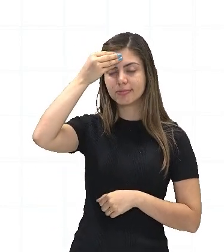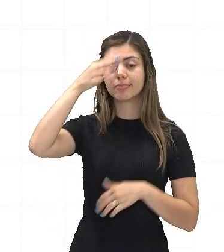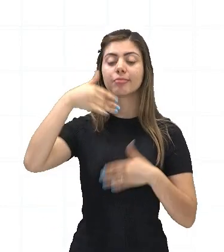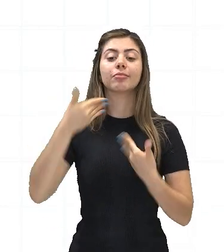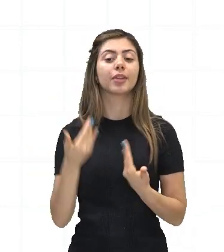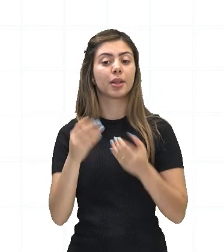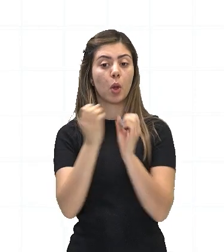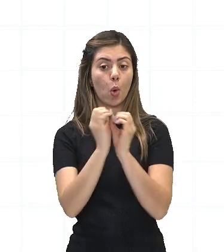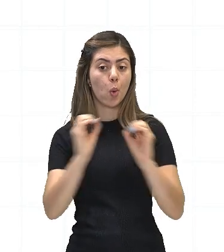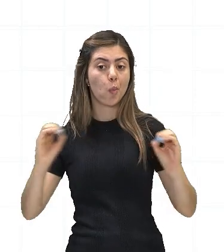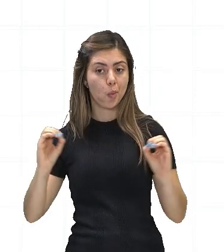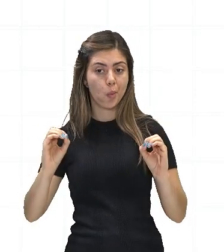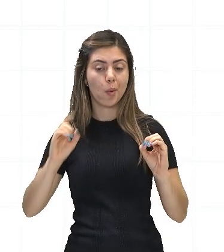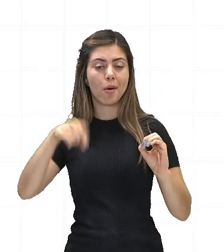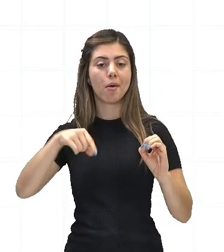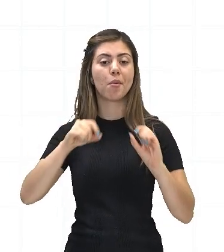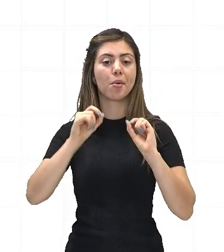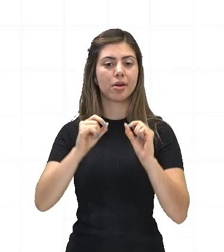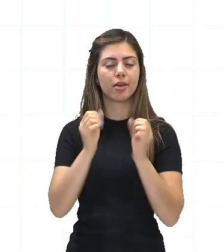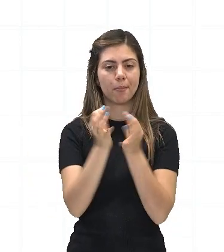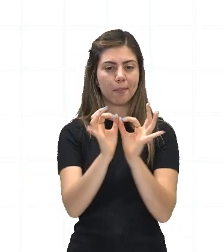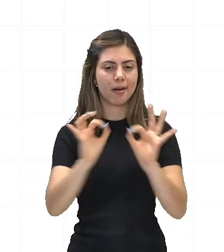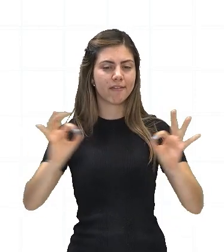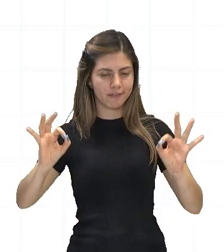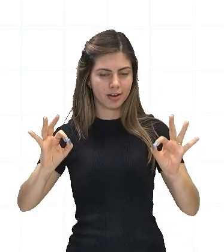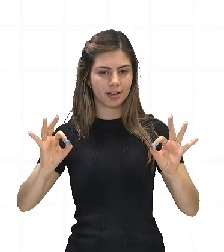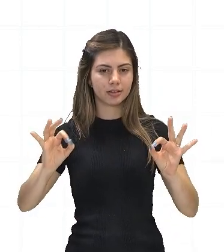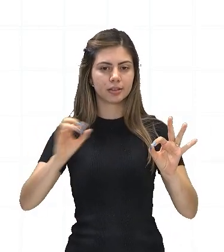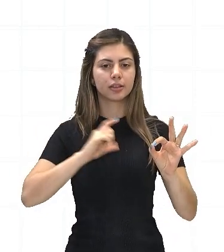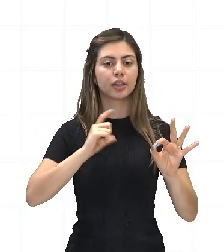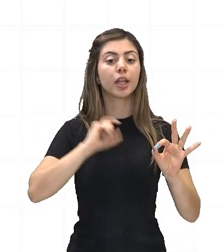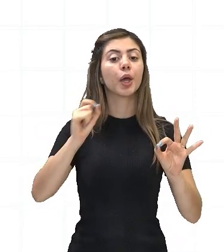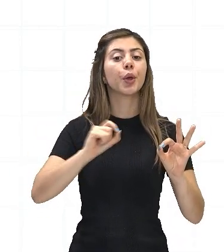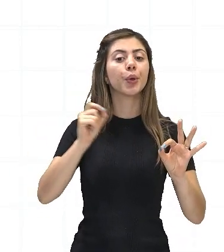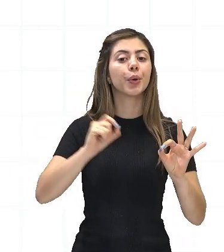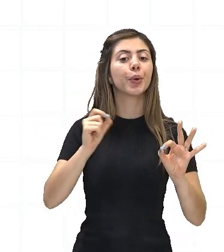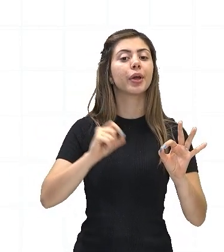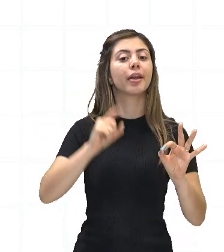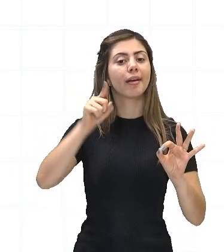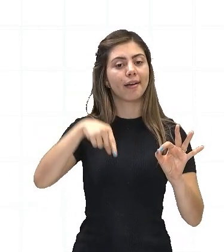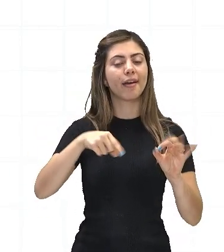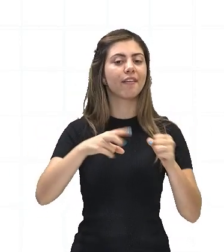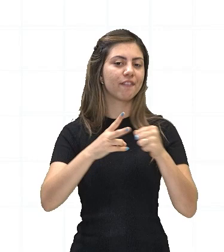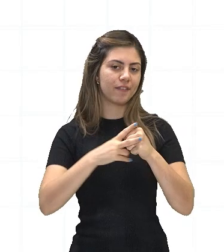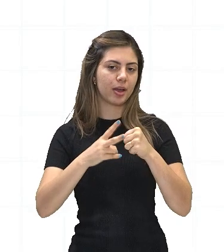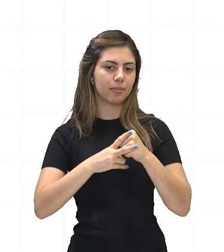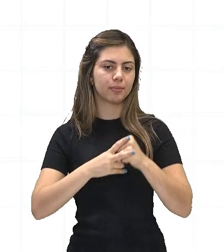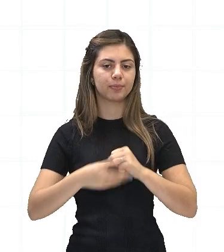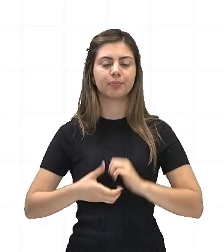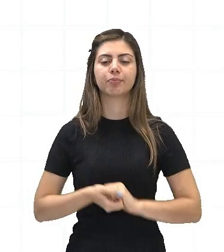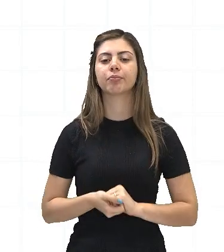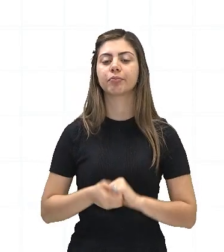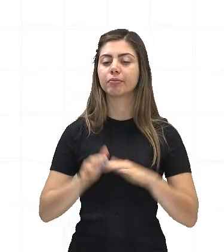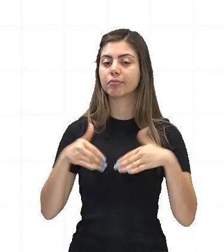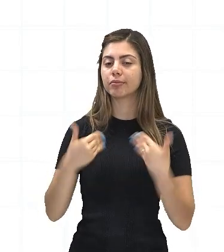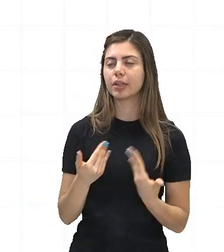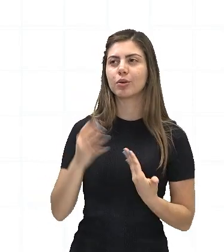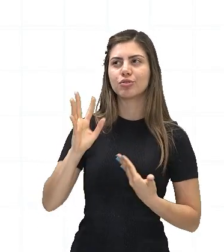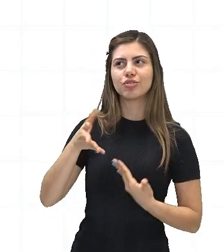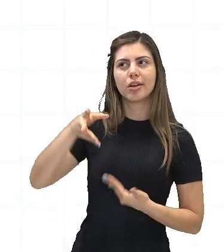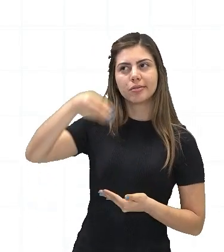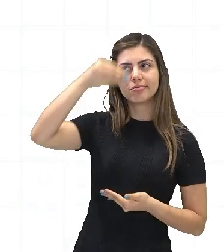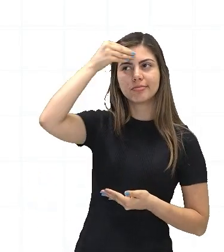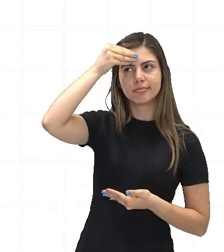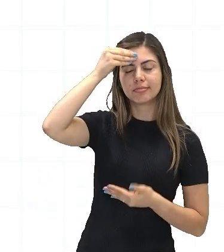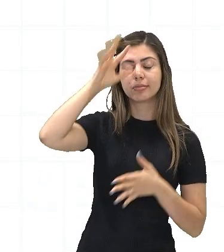oração é a frase que se organiza ali com a presença do verbo. E sabendo disso, a